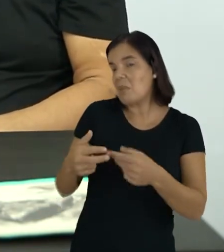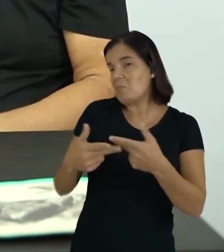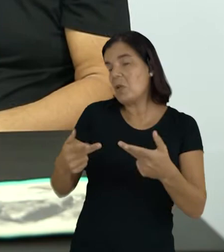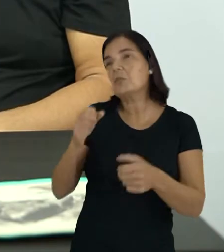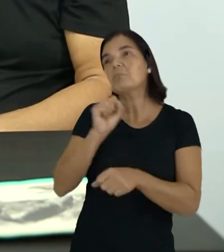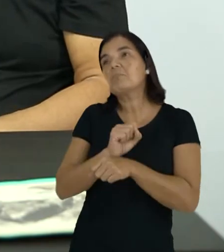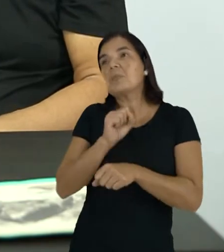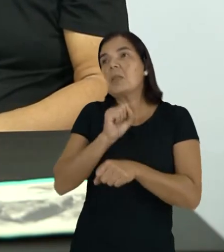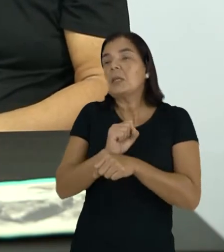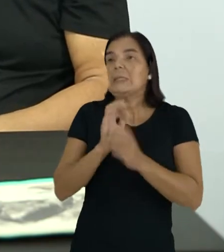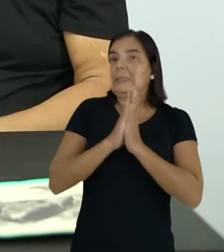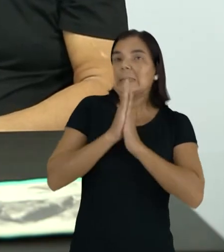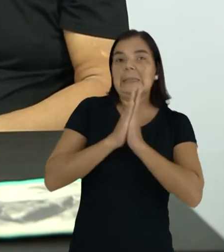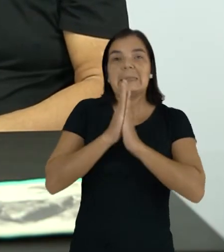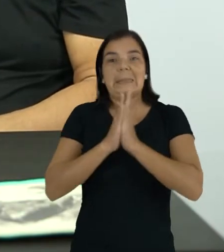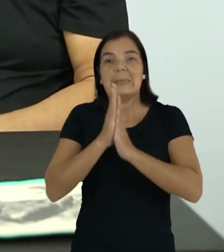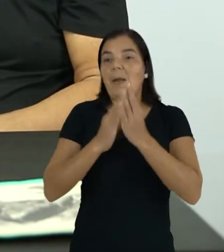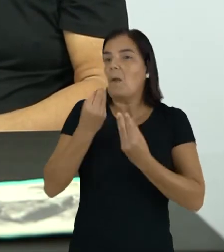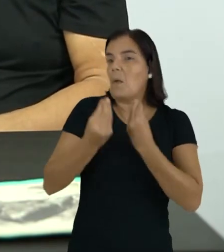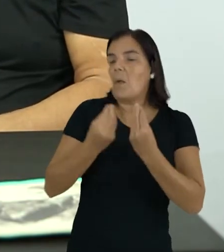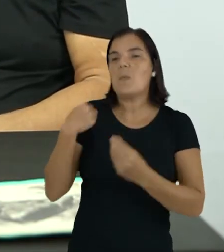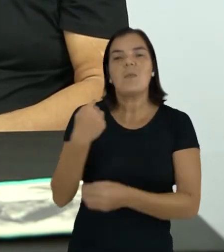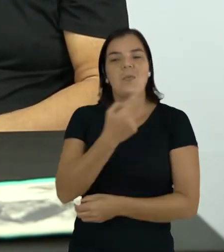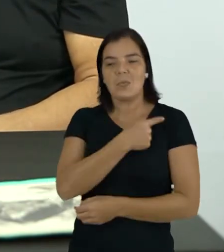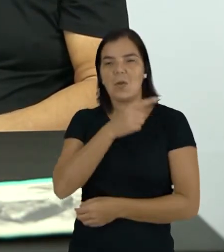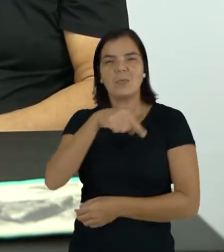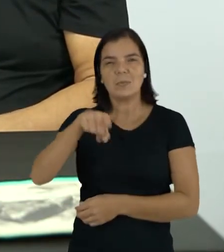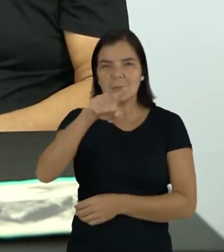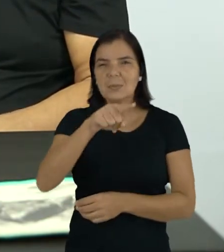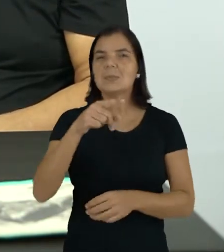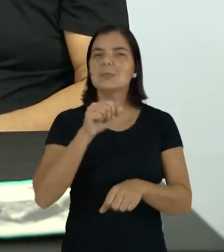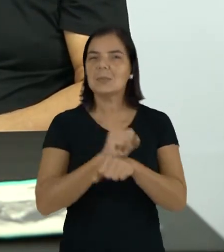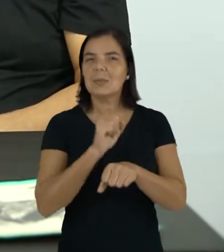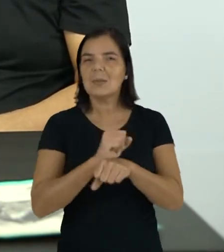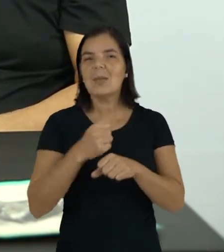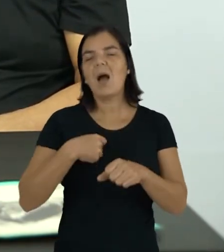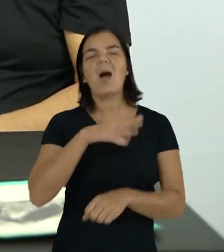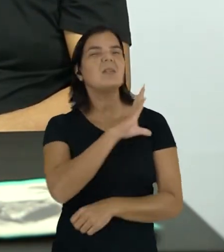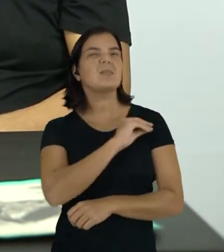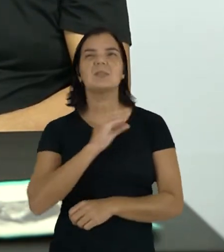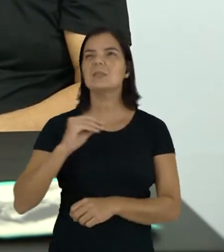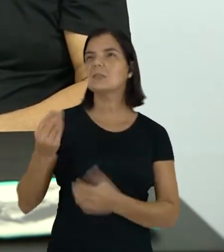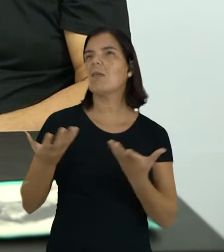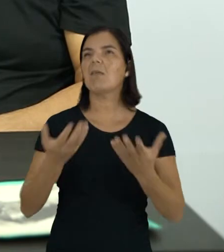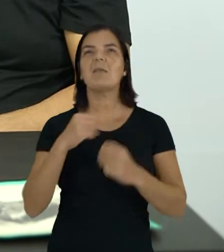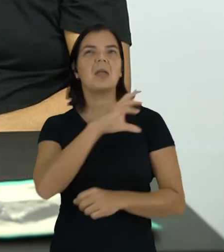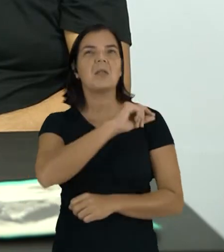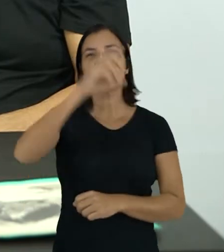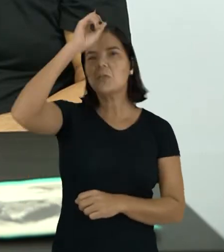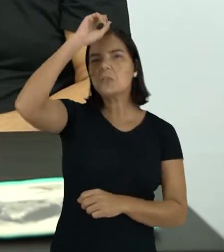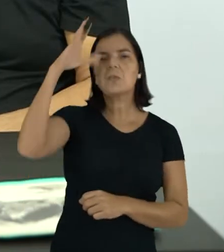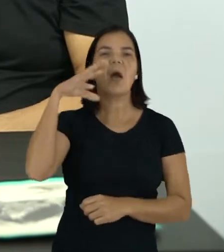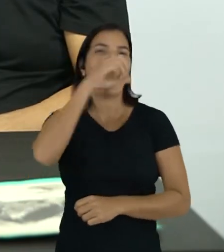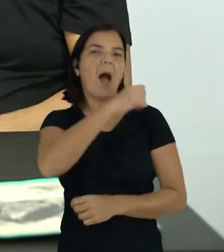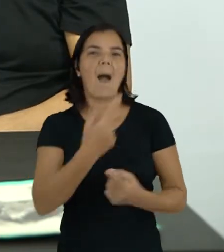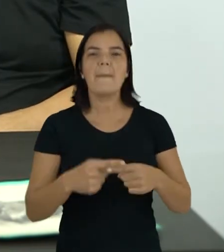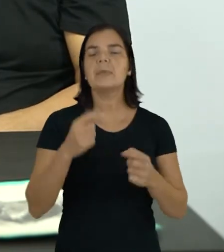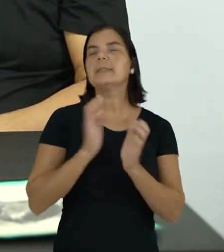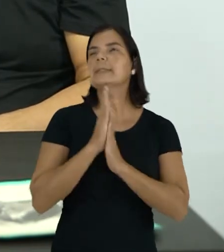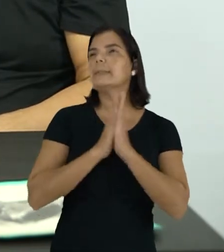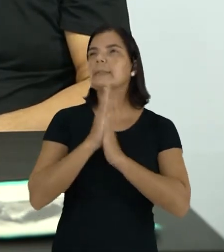mesmos ficavam naquela expectativa. Como a gente, né? Você aí fica naquela, eu quero ser adolescente, eu quero ser adulto logo, né? Você fica